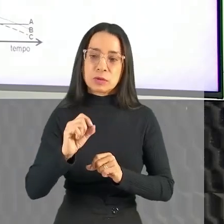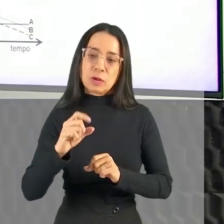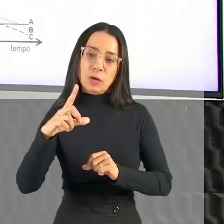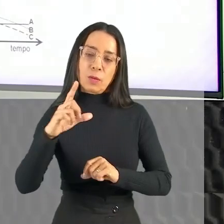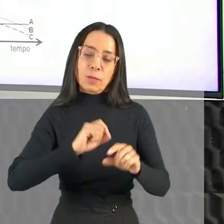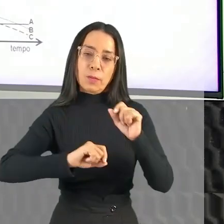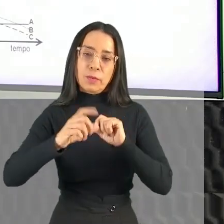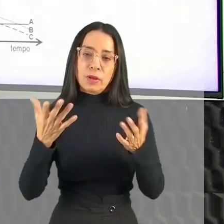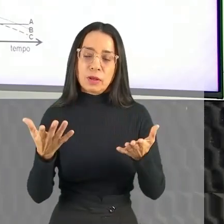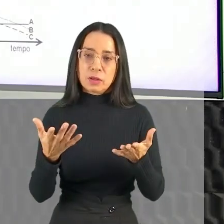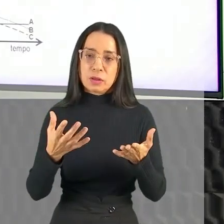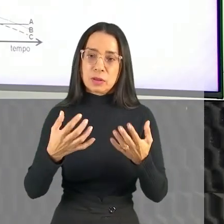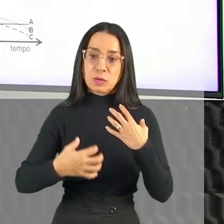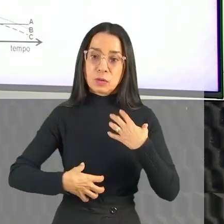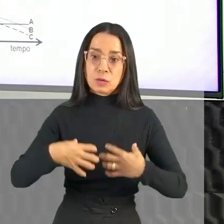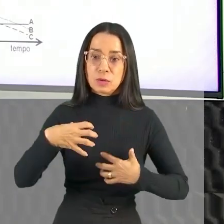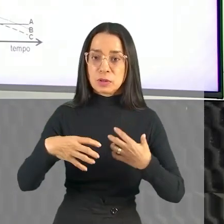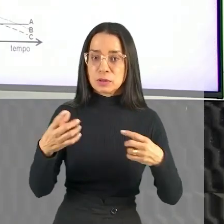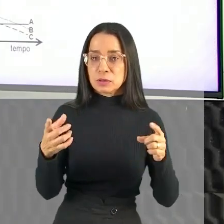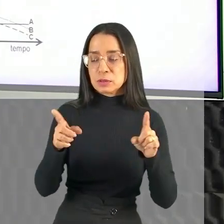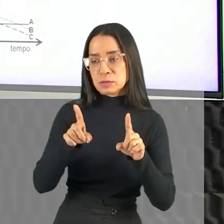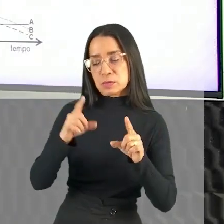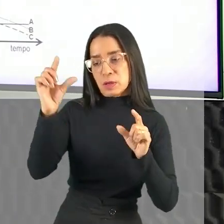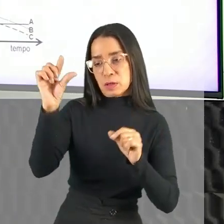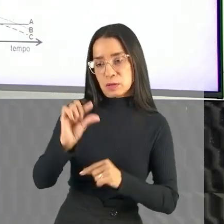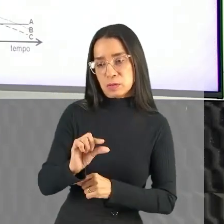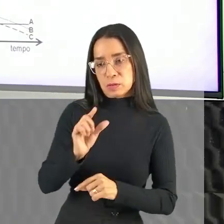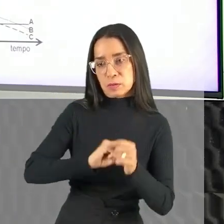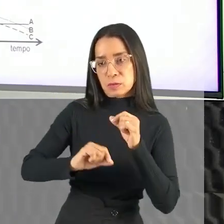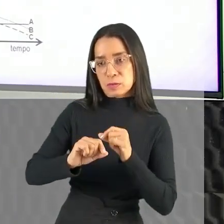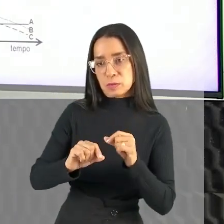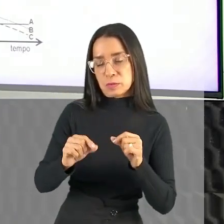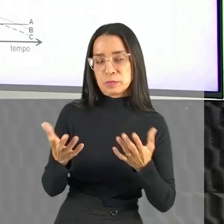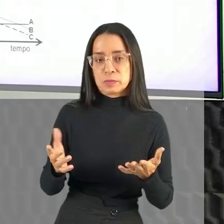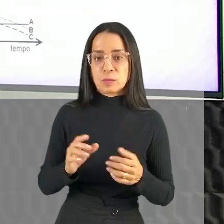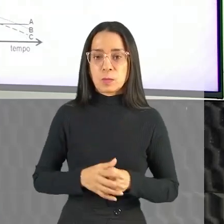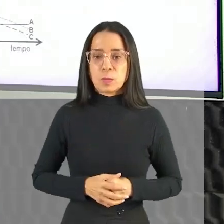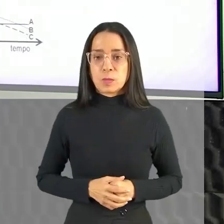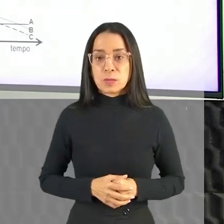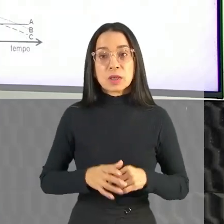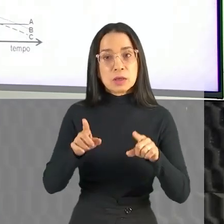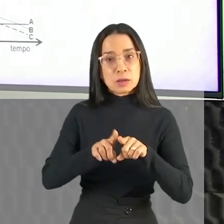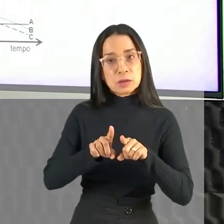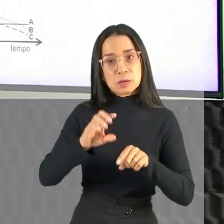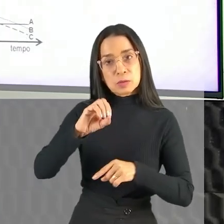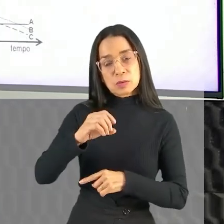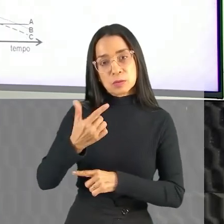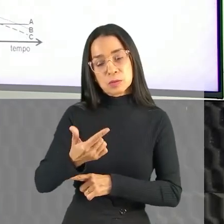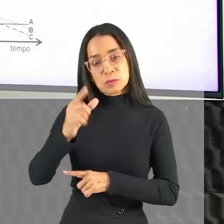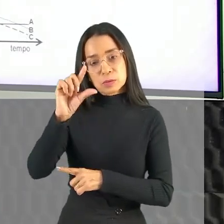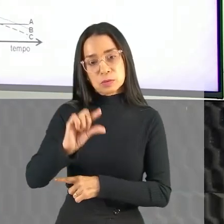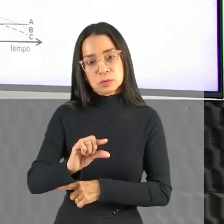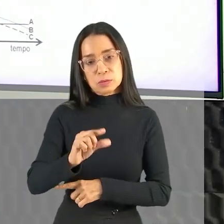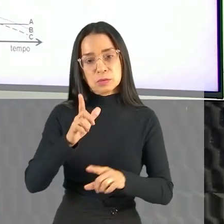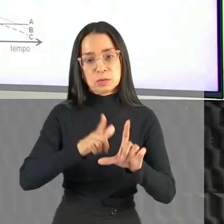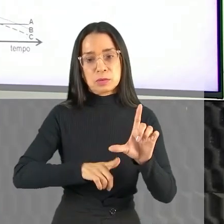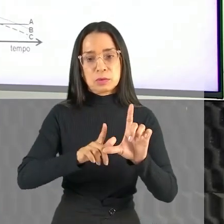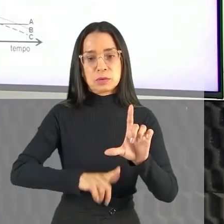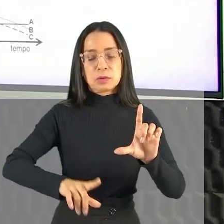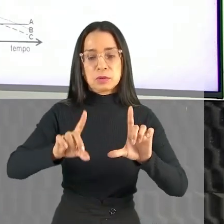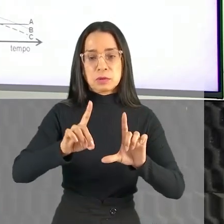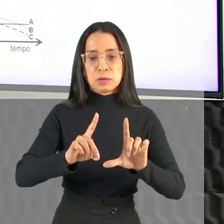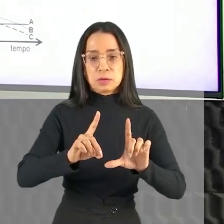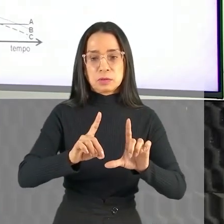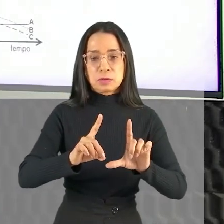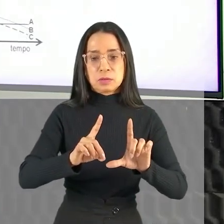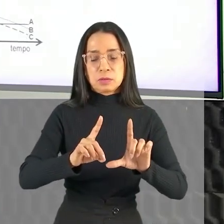portanto, a quantidade de organismos aeróbios também vai cair. Letra D, à medida que a quantidade de